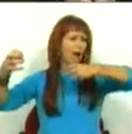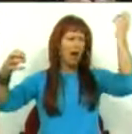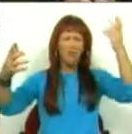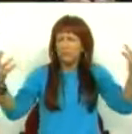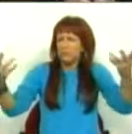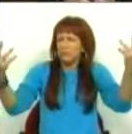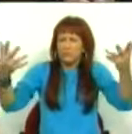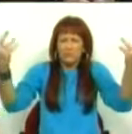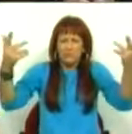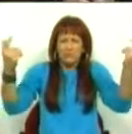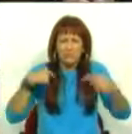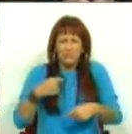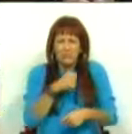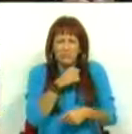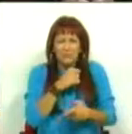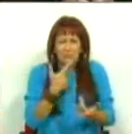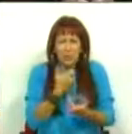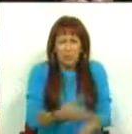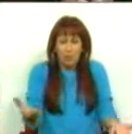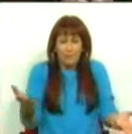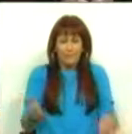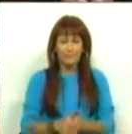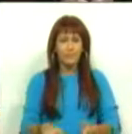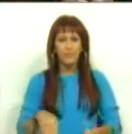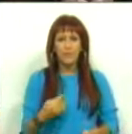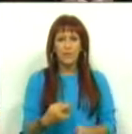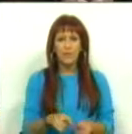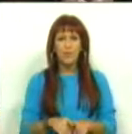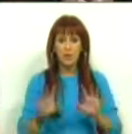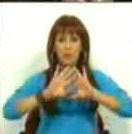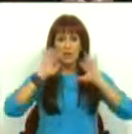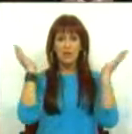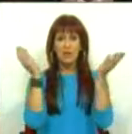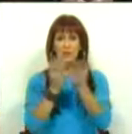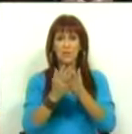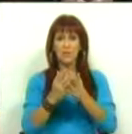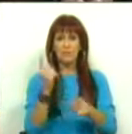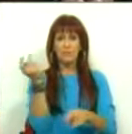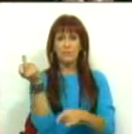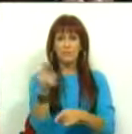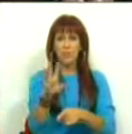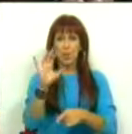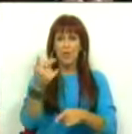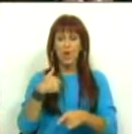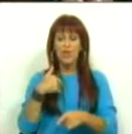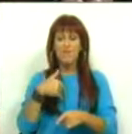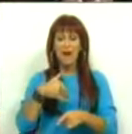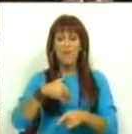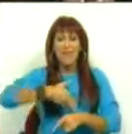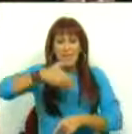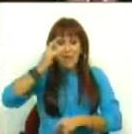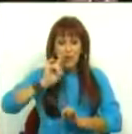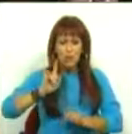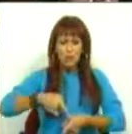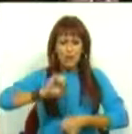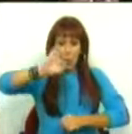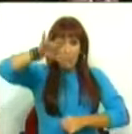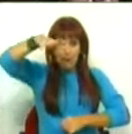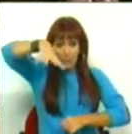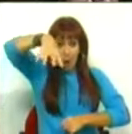já ninguém pode ignorar. Esta preocupação generalizada surge quando estamos a escassos dias do